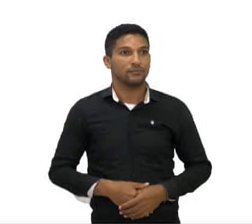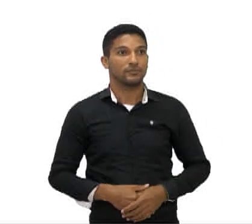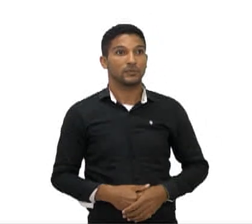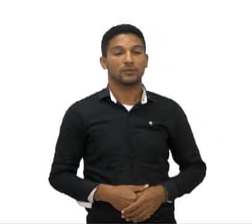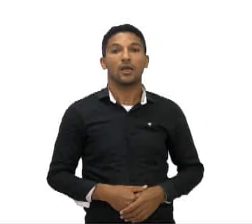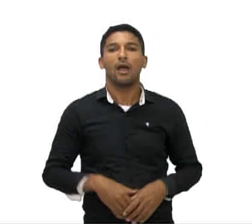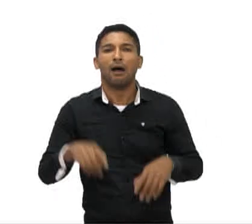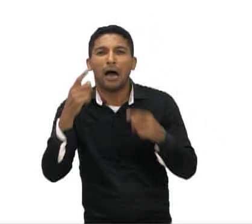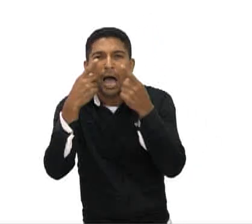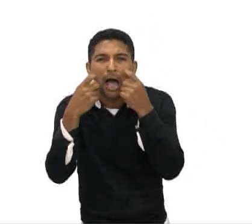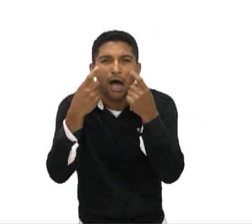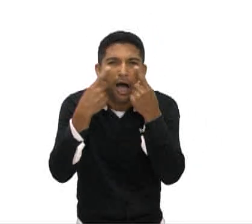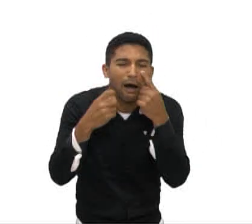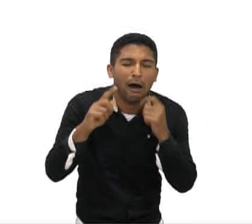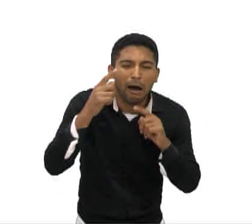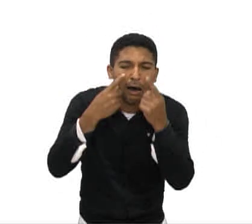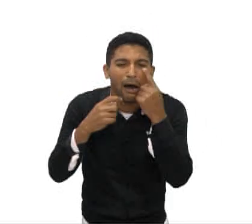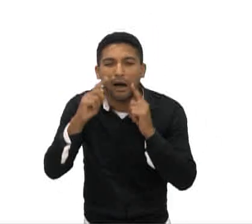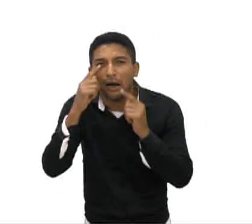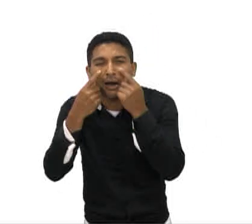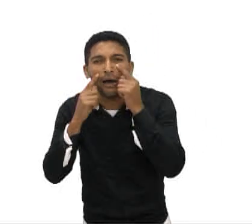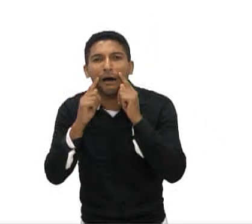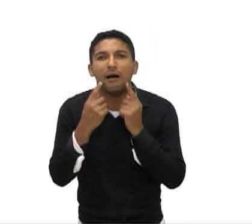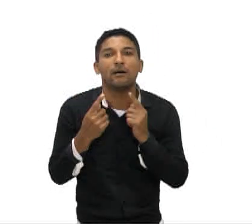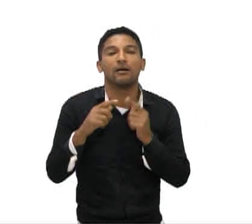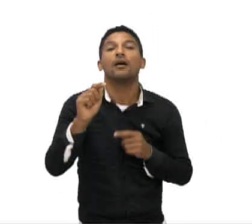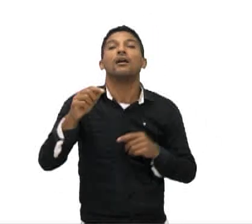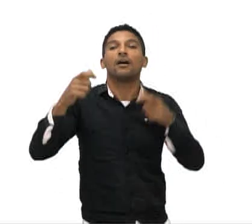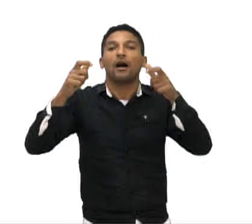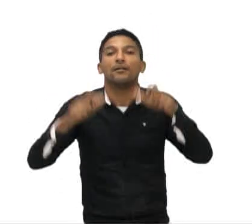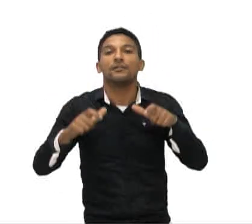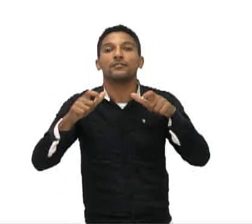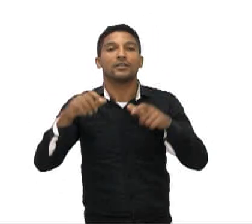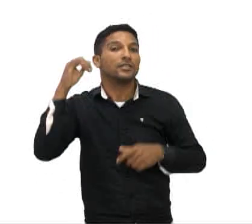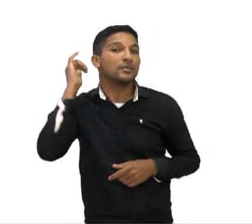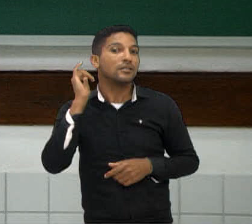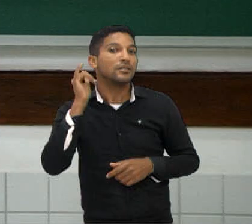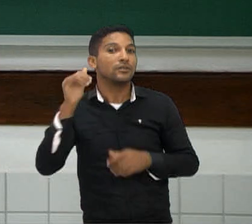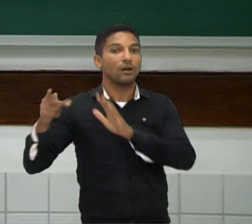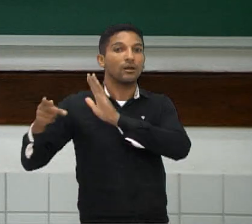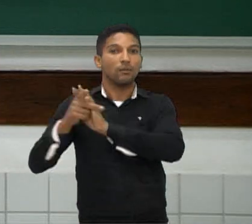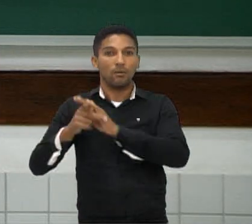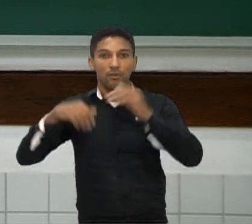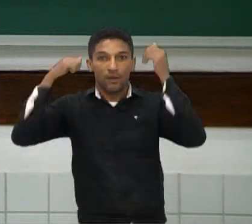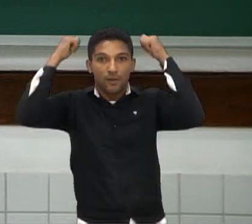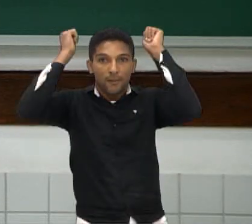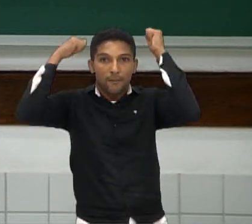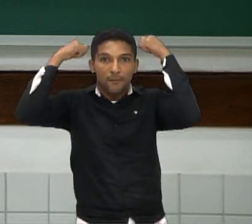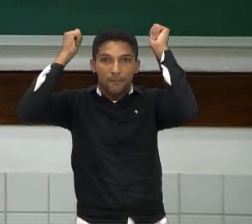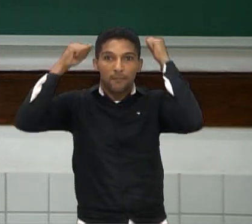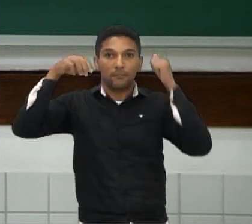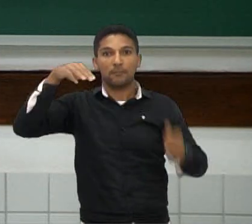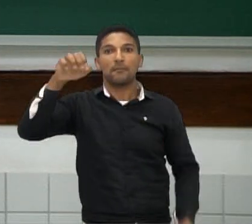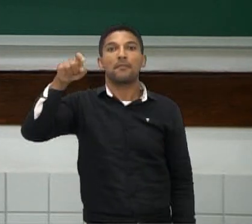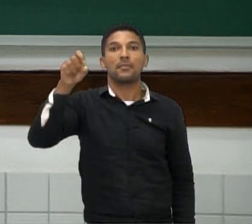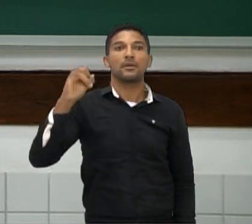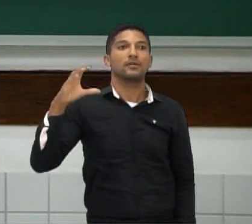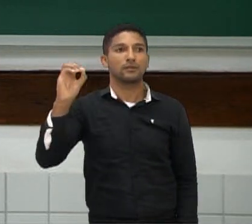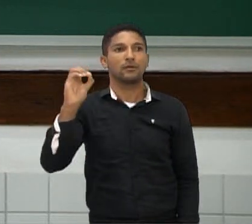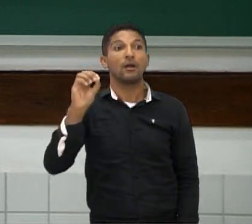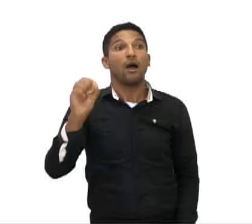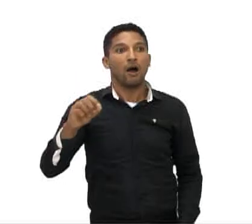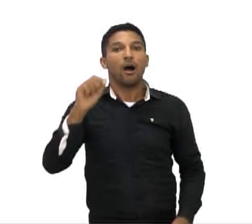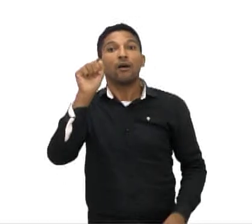la Llorona, México. Esta imagen aquí, chicos, es de la película, fue de um